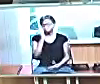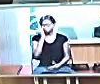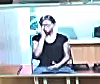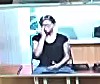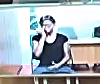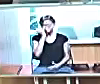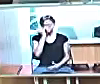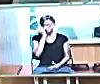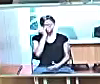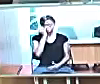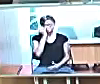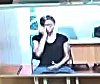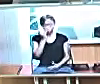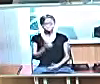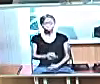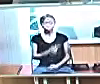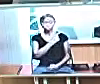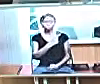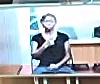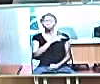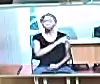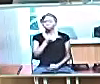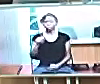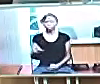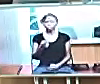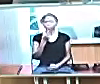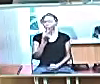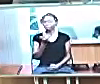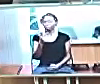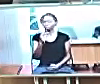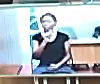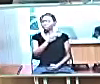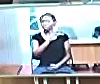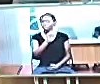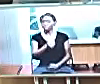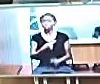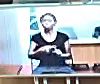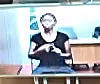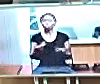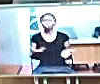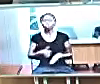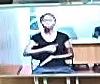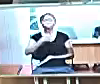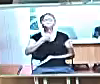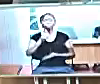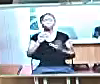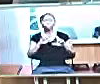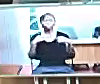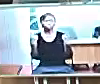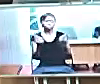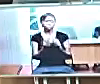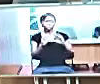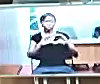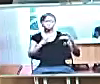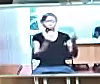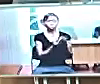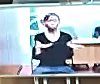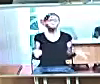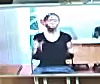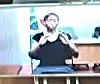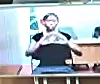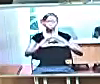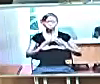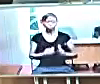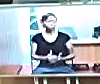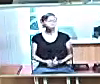a presidência informa que não há a ser lida por se tratar da primeira reunião dessa comissão nessa sessão legislativa